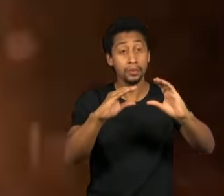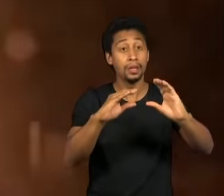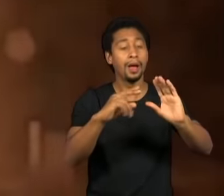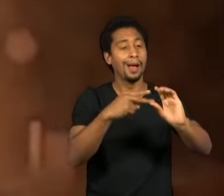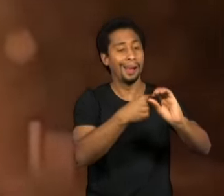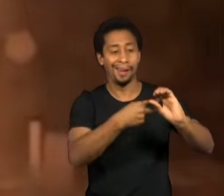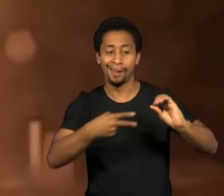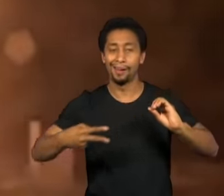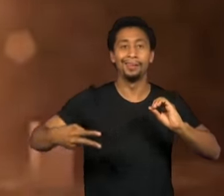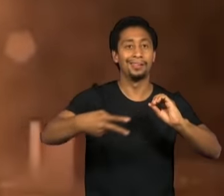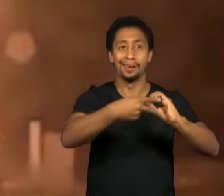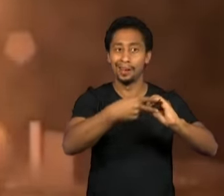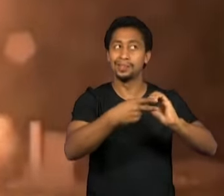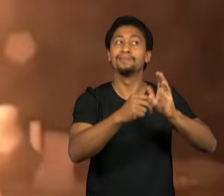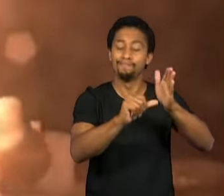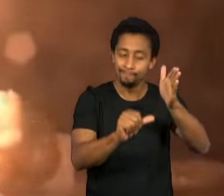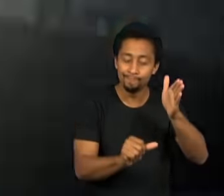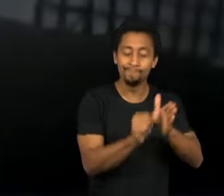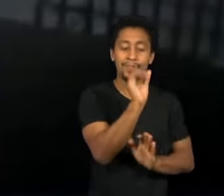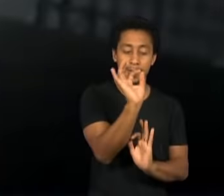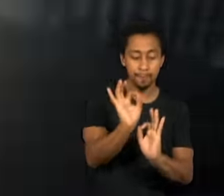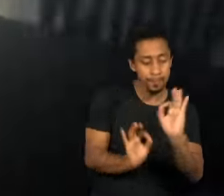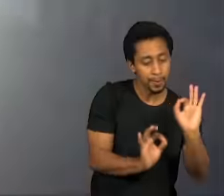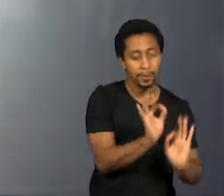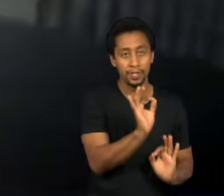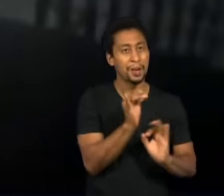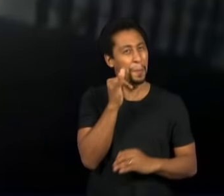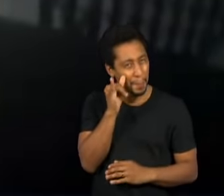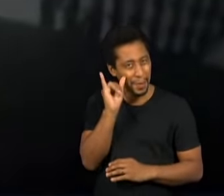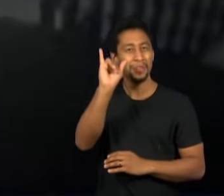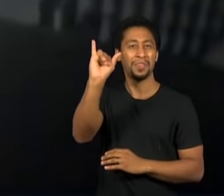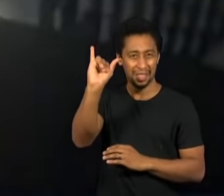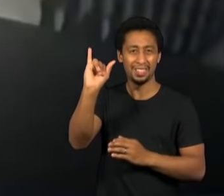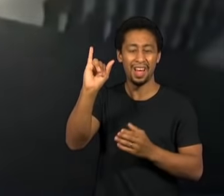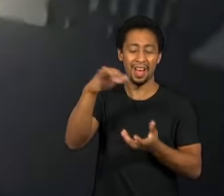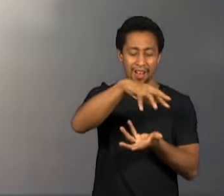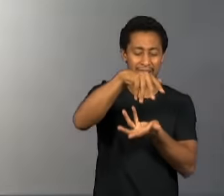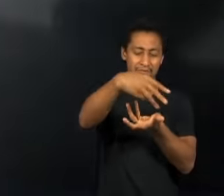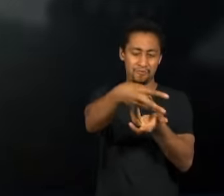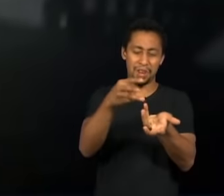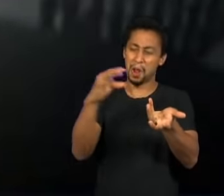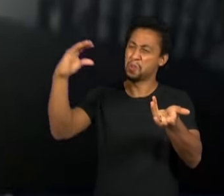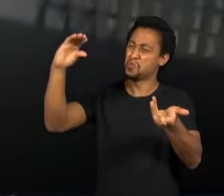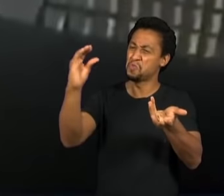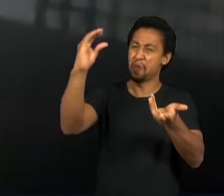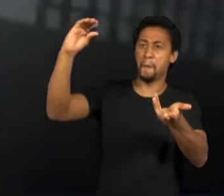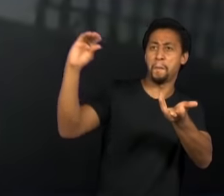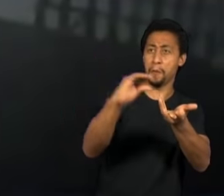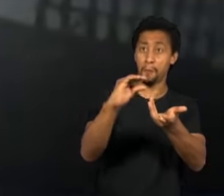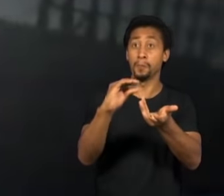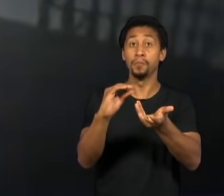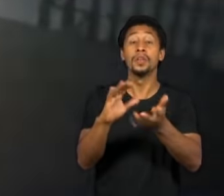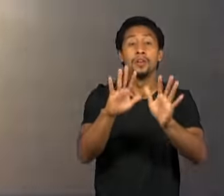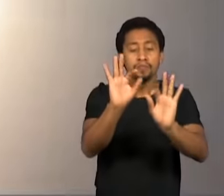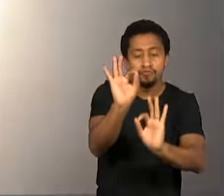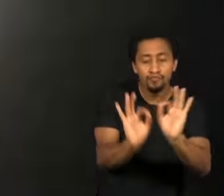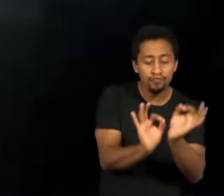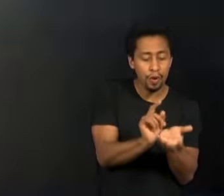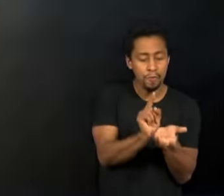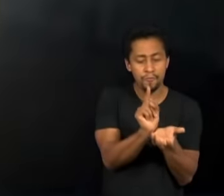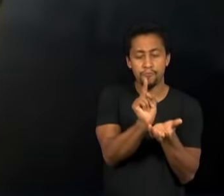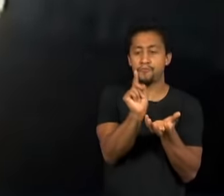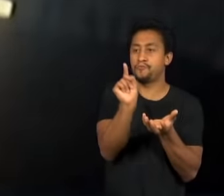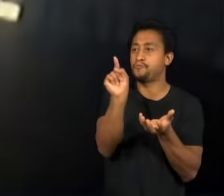proteger a Terra contra uma possível colisão. O projeto DART enviou uma sonda que vai levar quase um ano para chegar ao